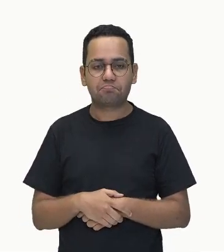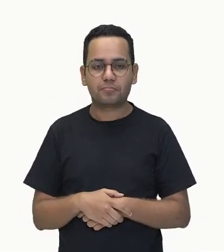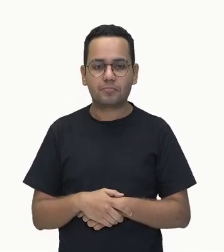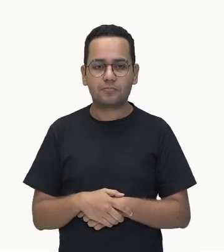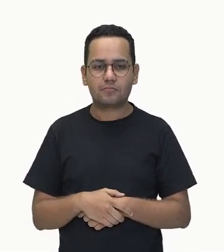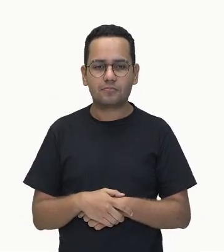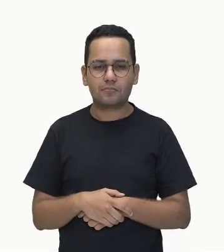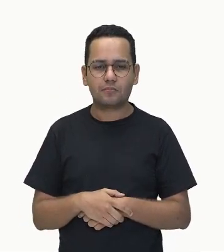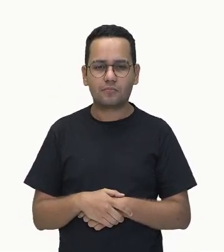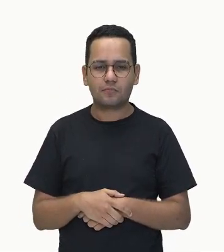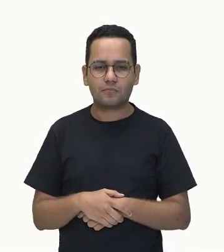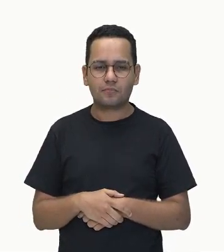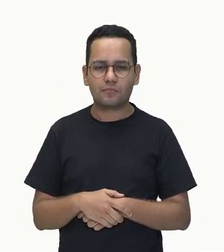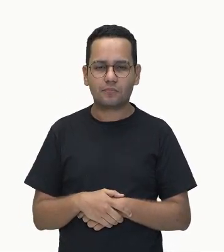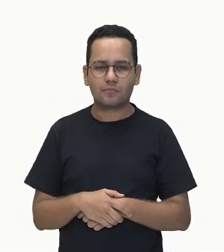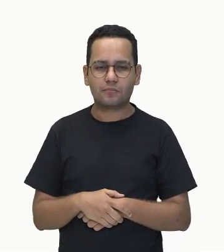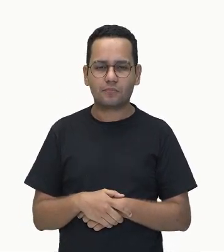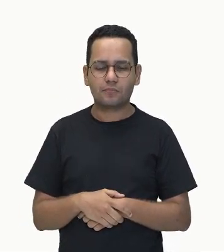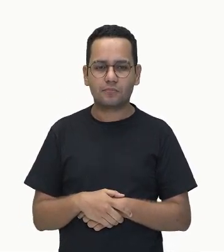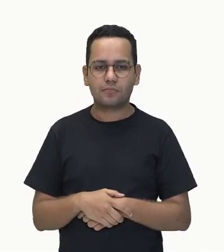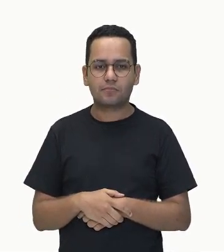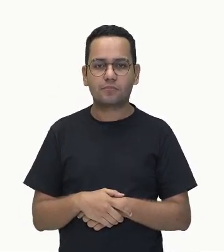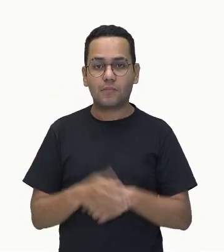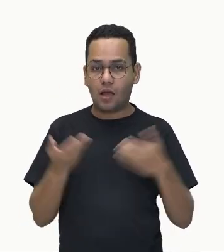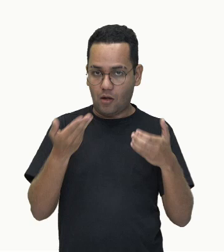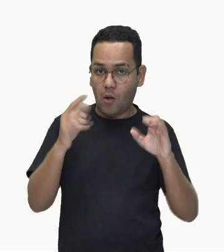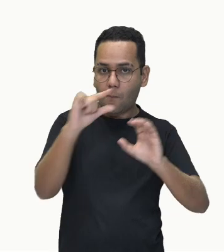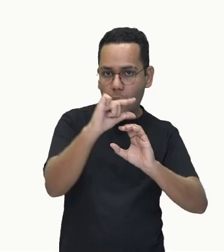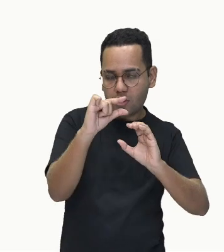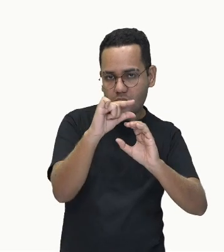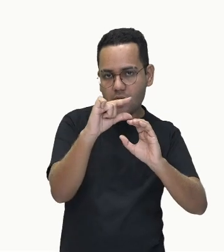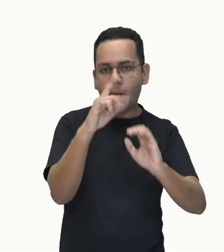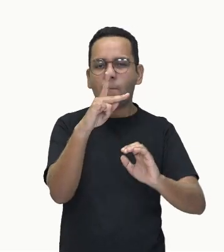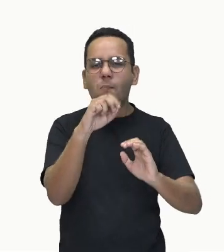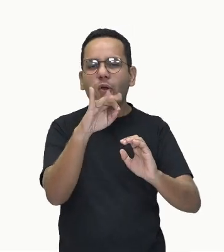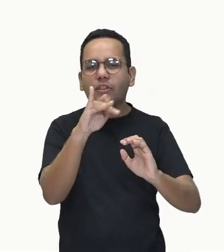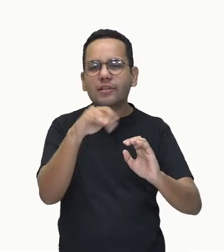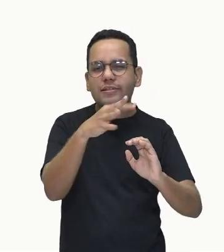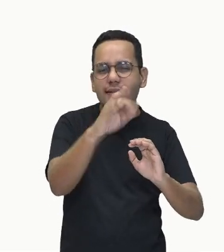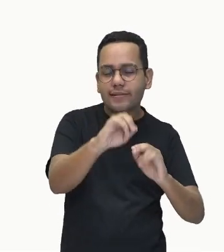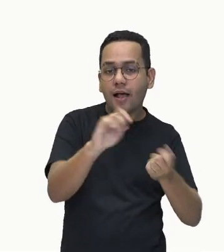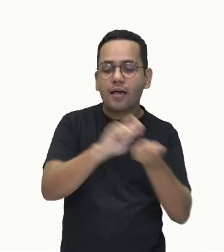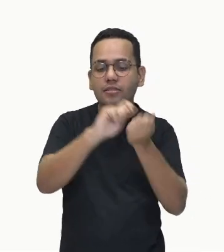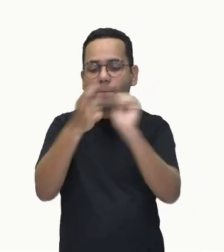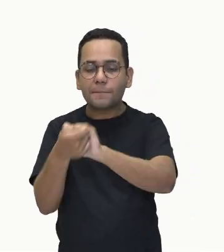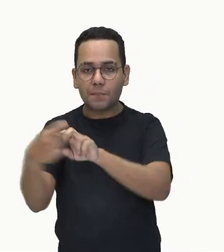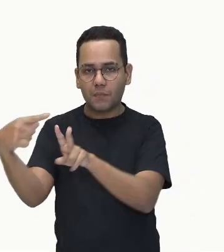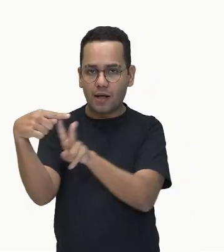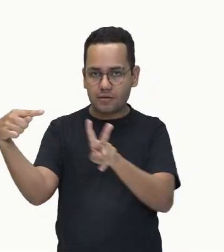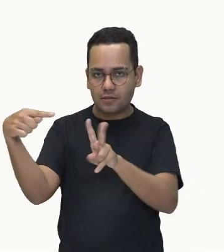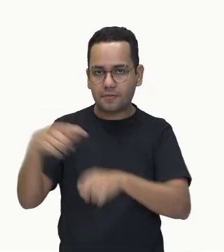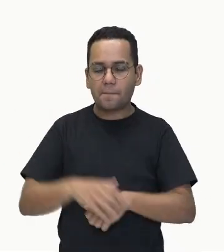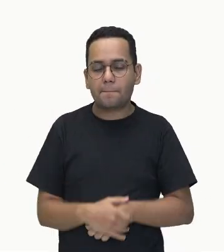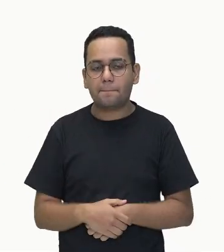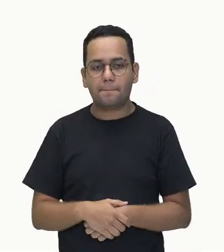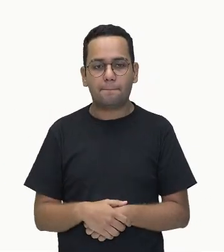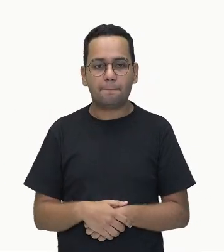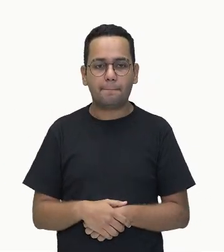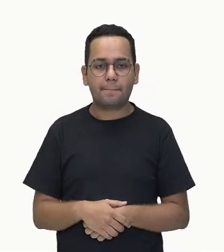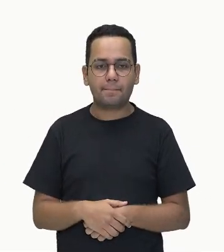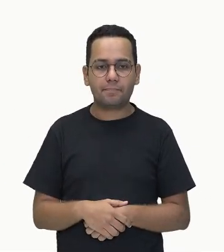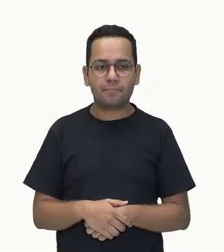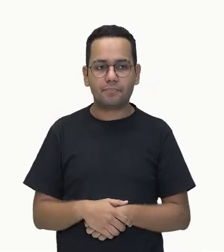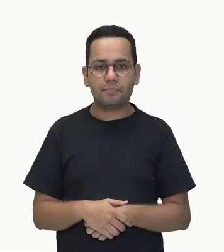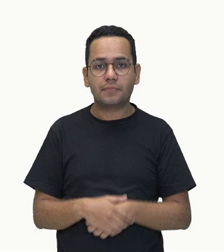ó vamos pegar aqui a potenciação e transformar numa radiciação então eh a